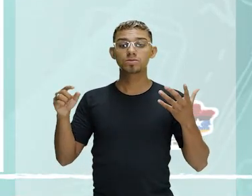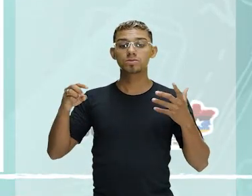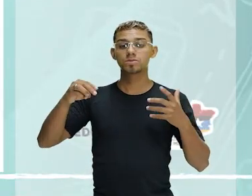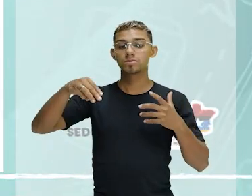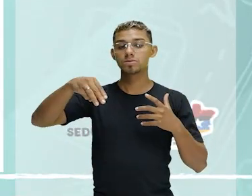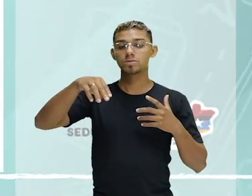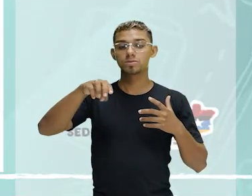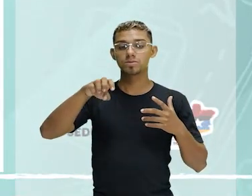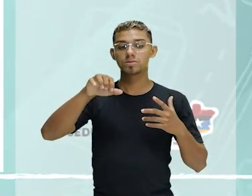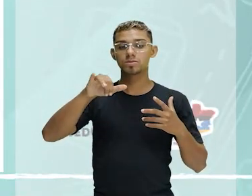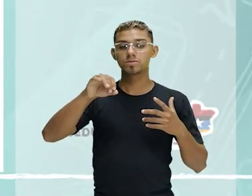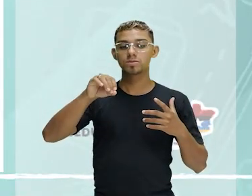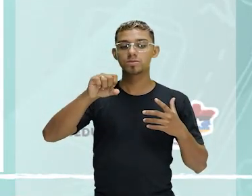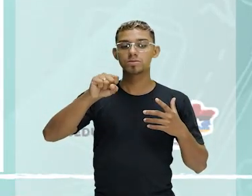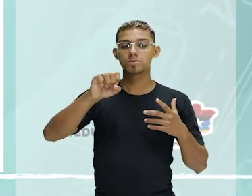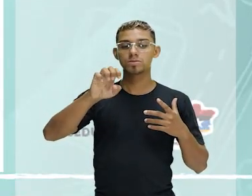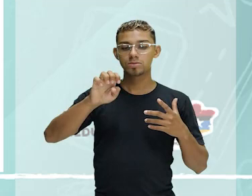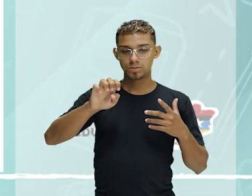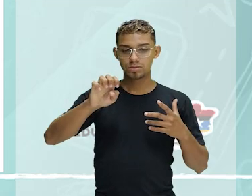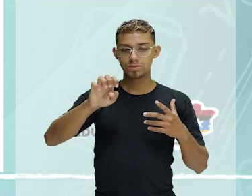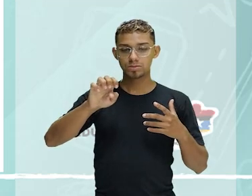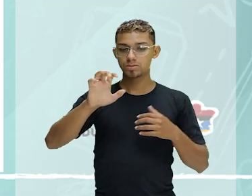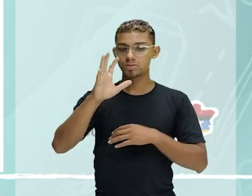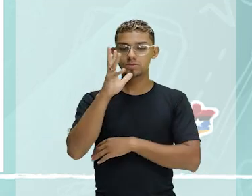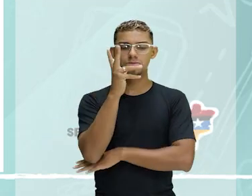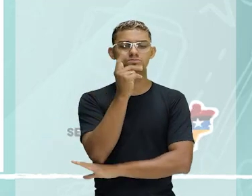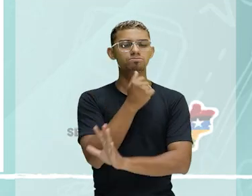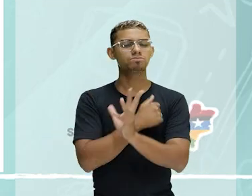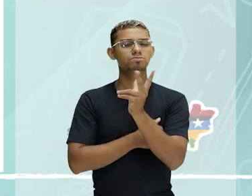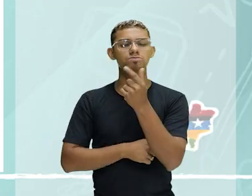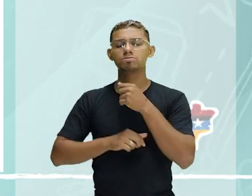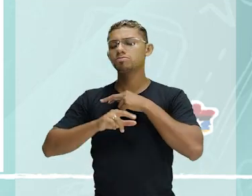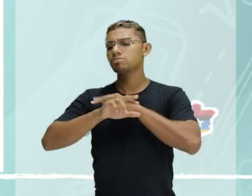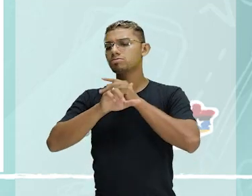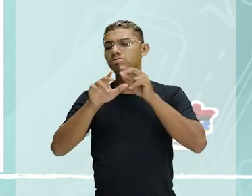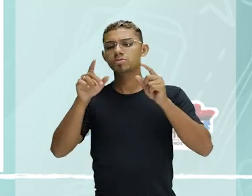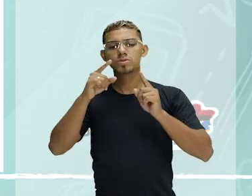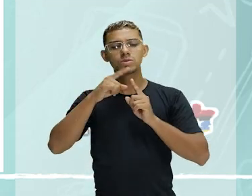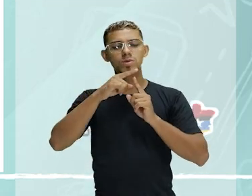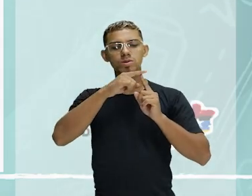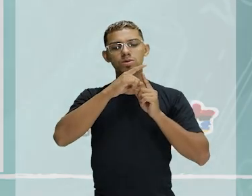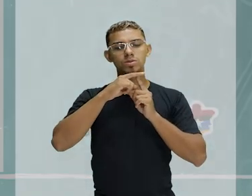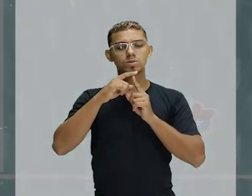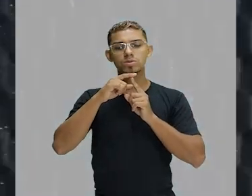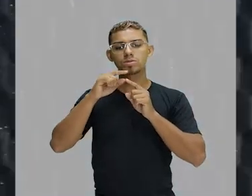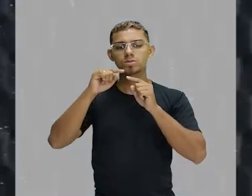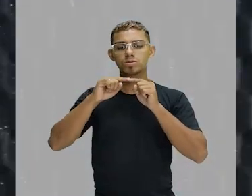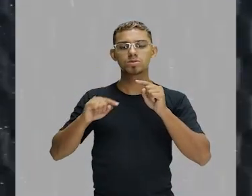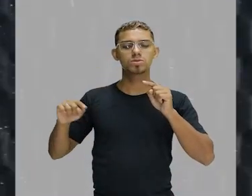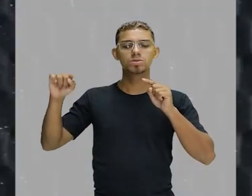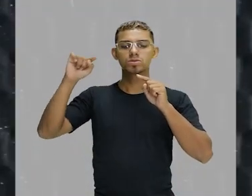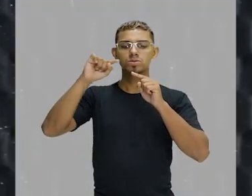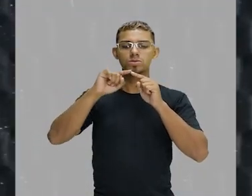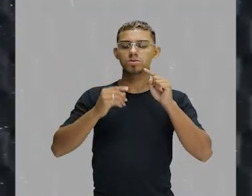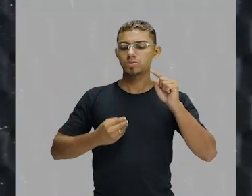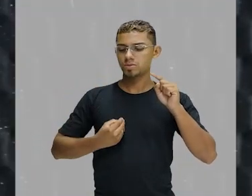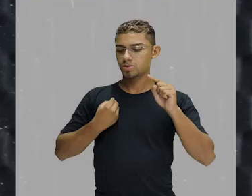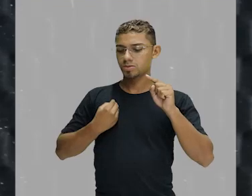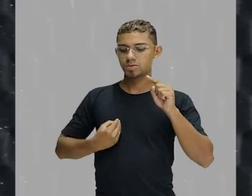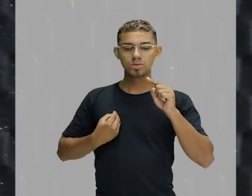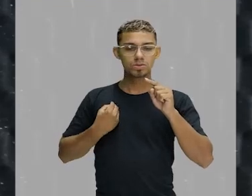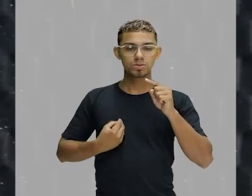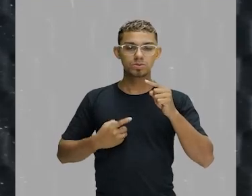pessoal? Na natureza, existem vários tipos de ciclos de vida. Existe o ciclo de